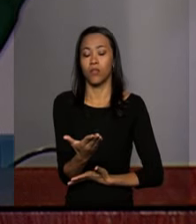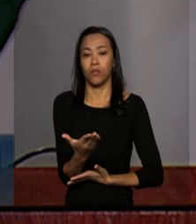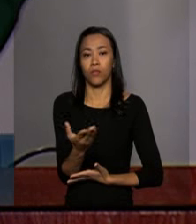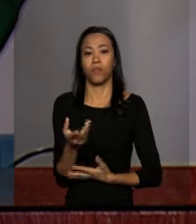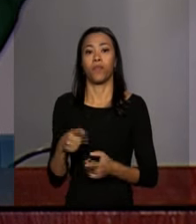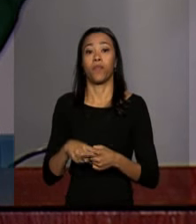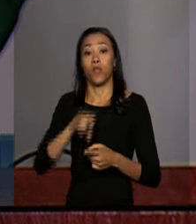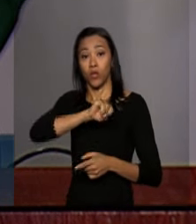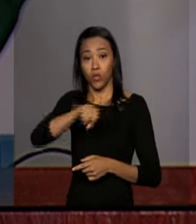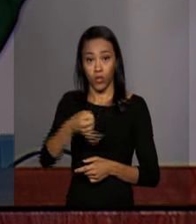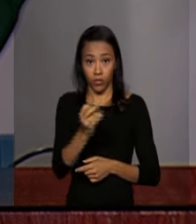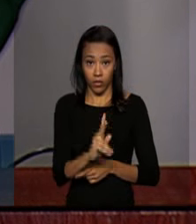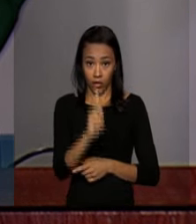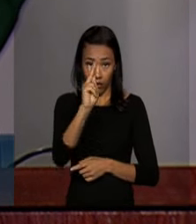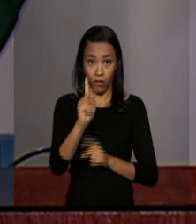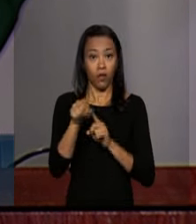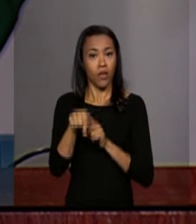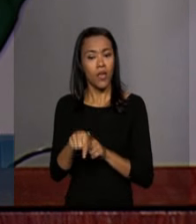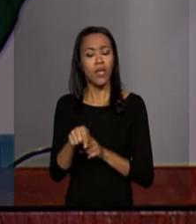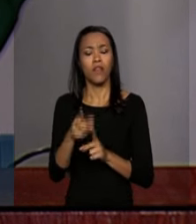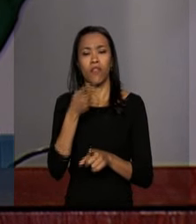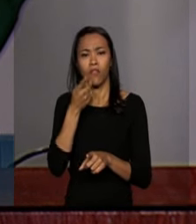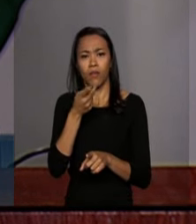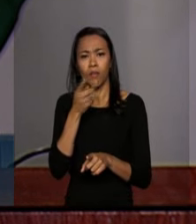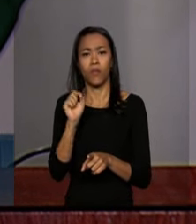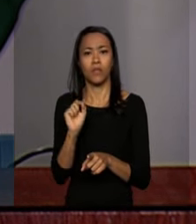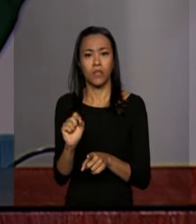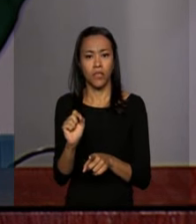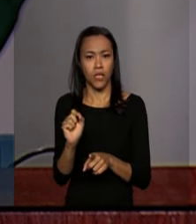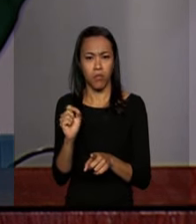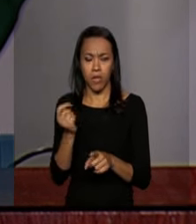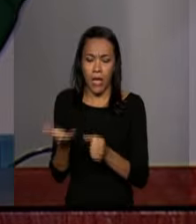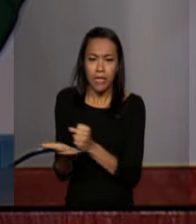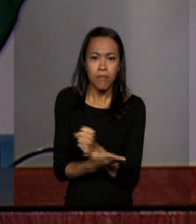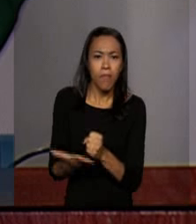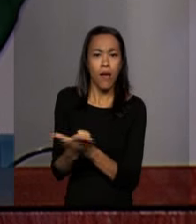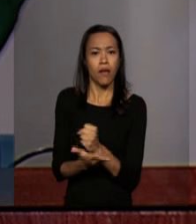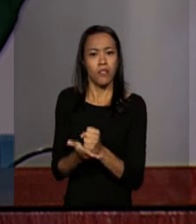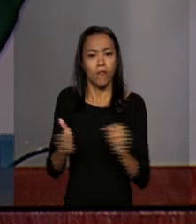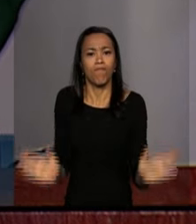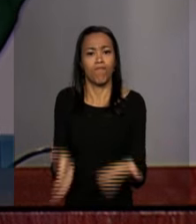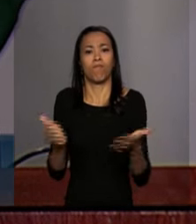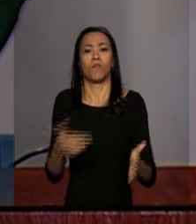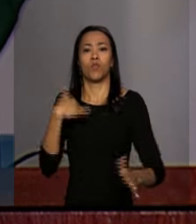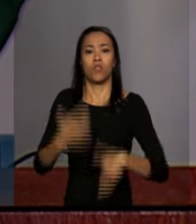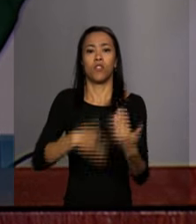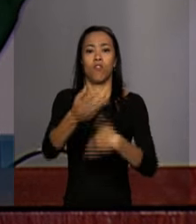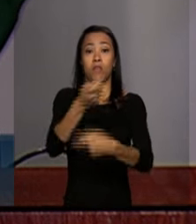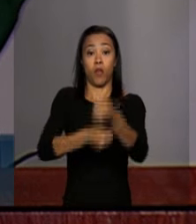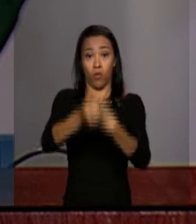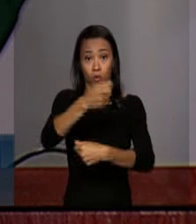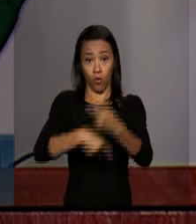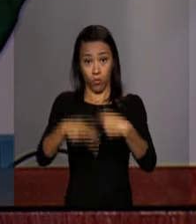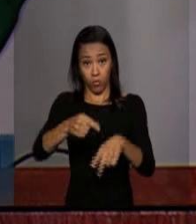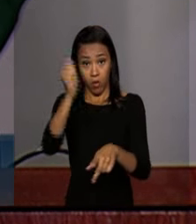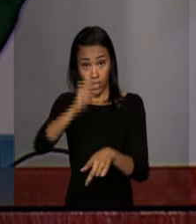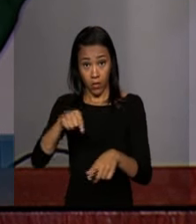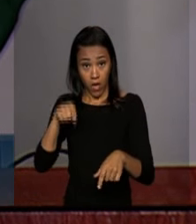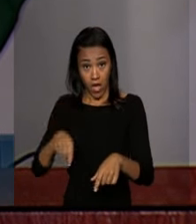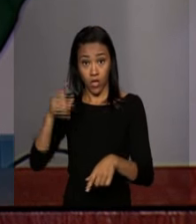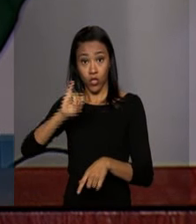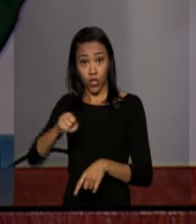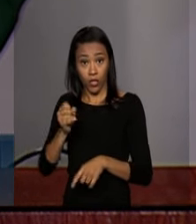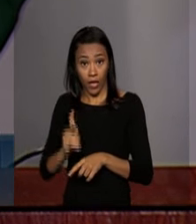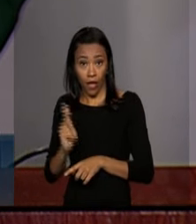Juscelino, durante cujo mandato foram lançadas as bases do desenvolvimento econômico brasileiro, falou aos formandos daquela turma do Rio